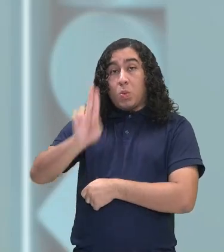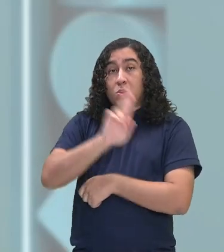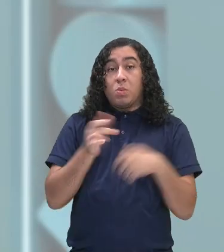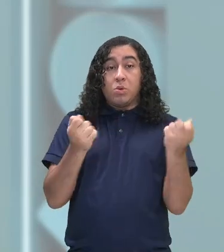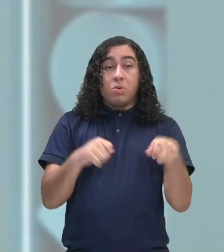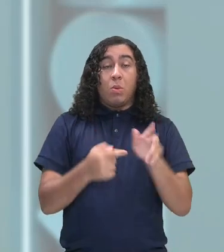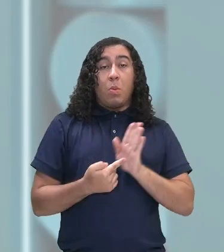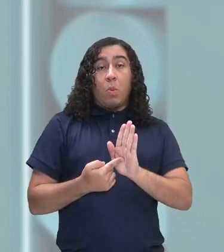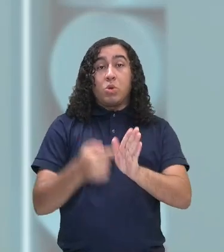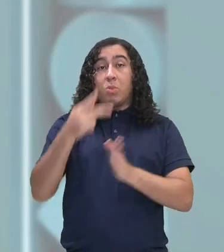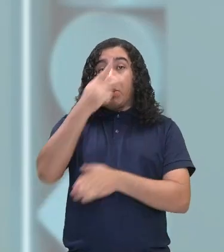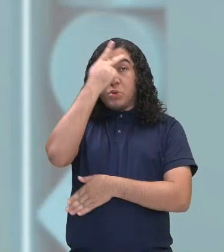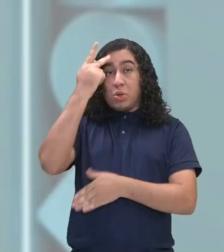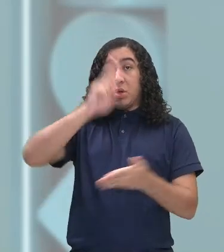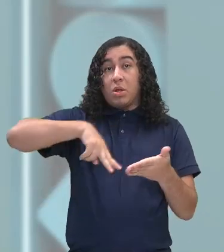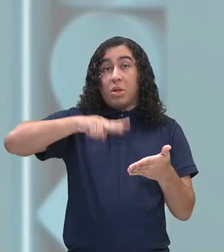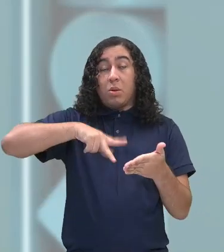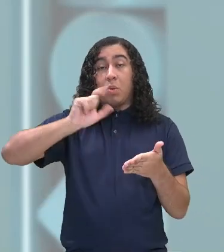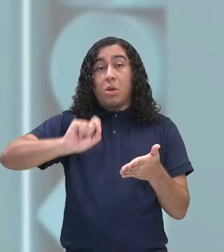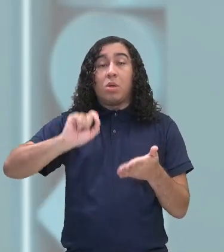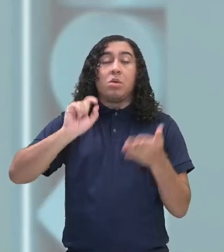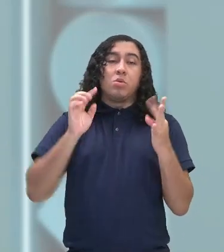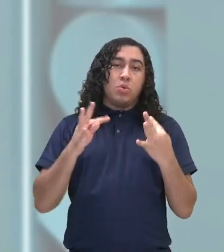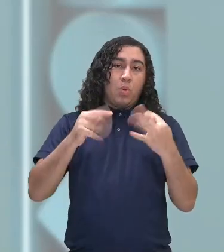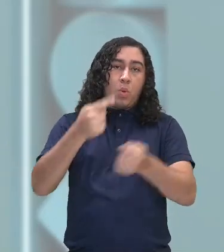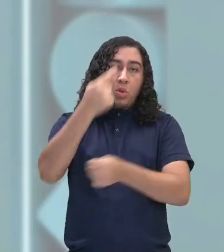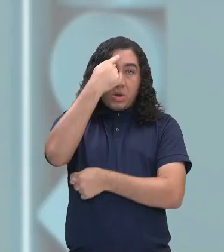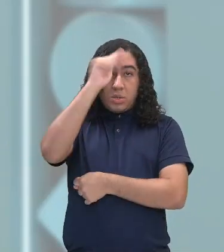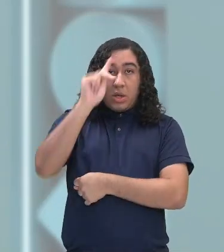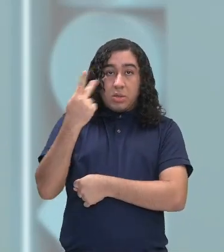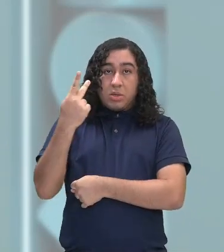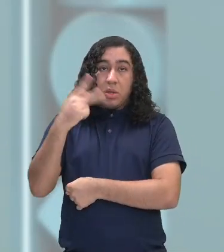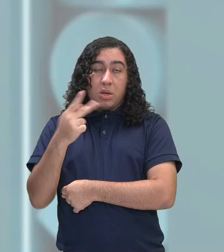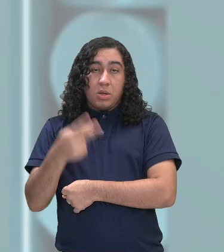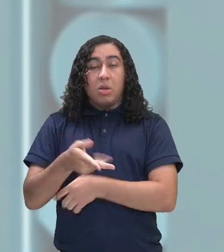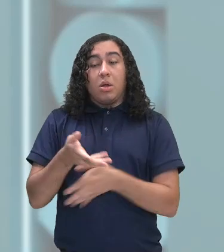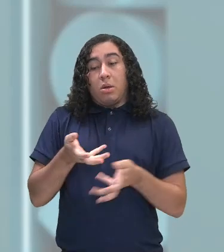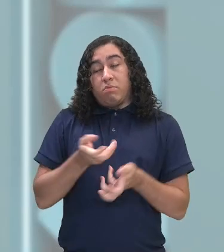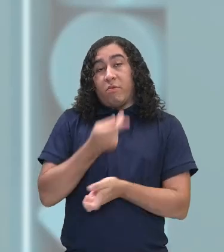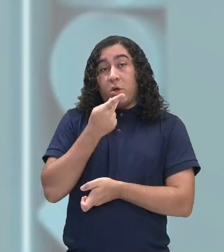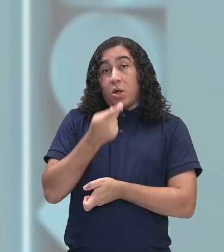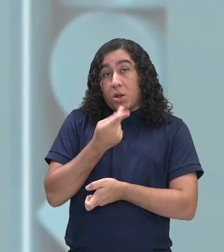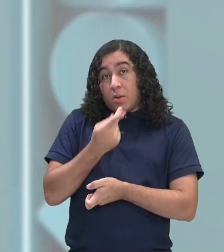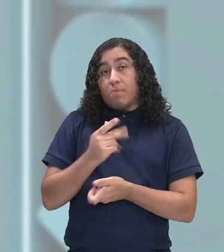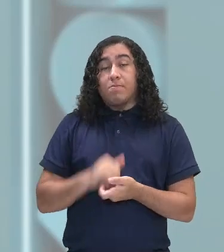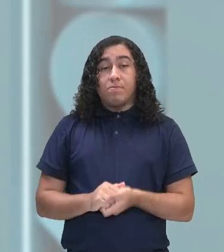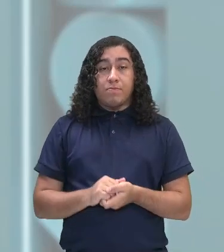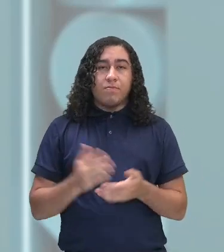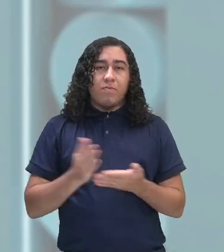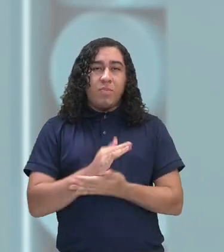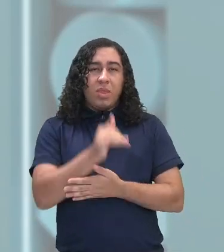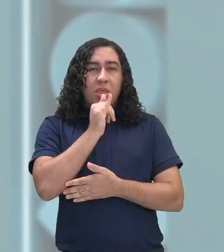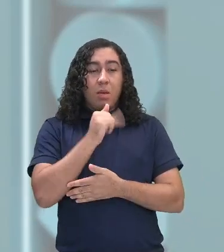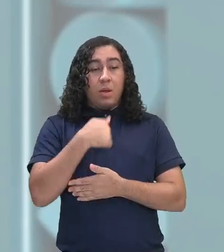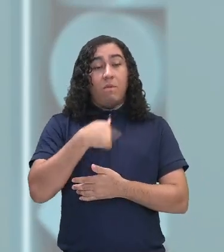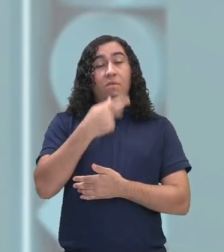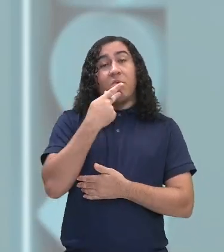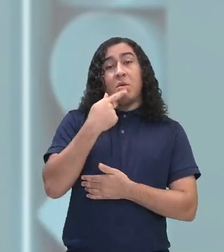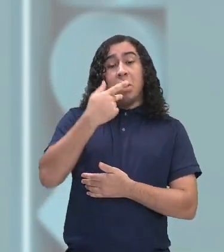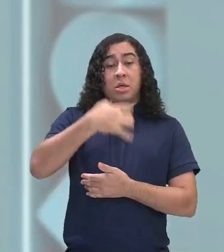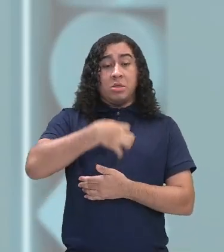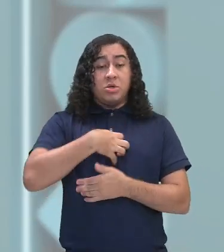para o seu leitor aquilo que ele está querendo dizer. Muitas vezes nós dizemos, estou me sentindo tão feliz que eu